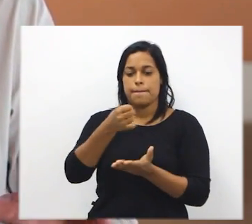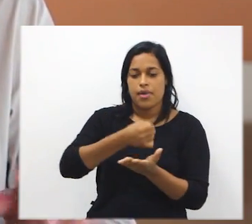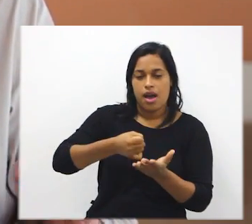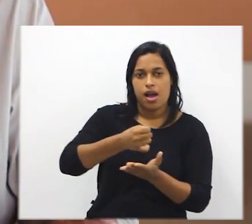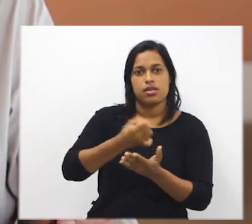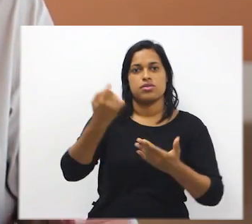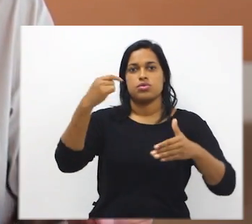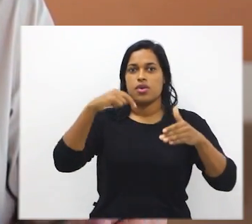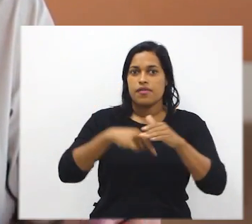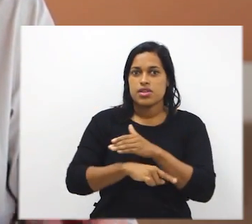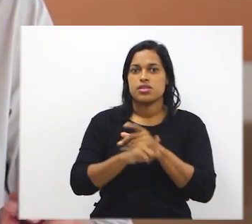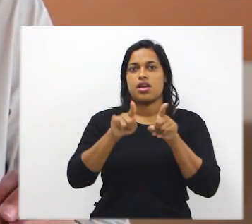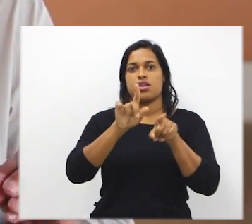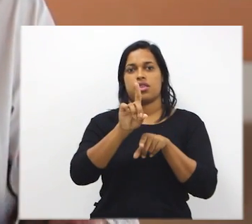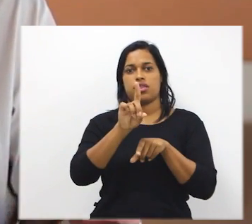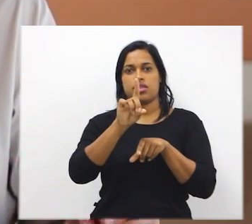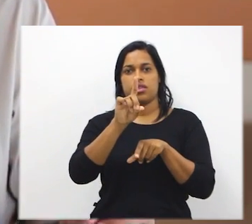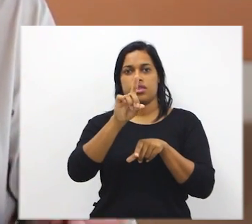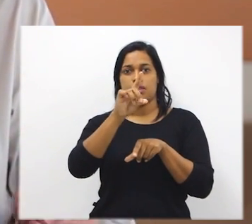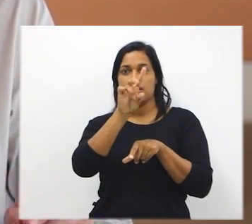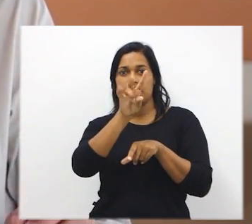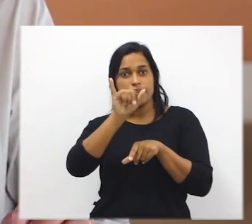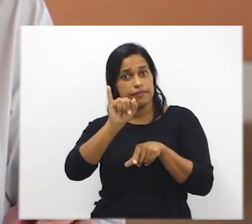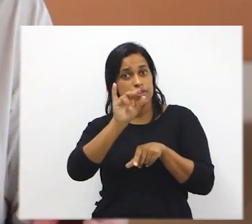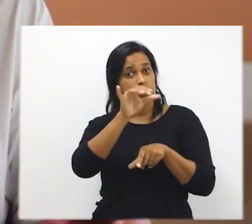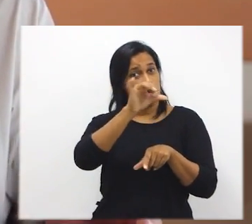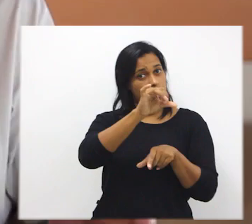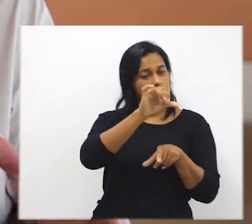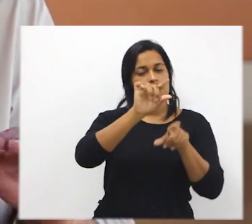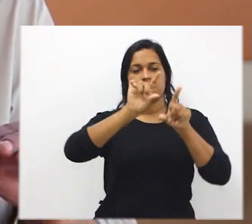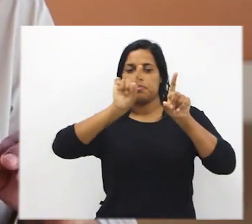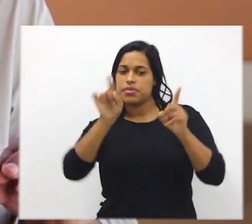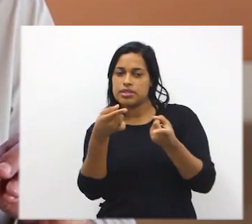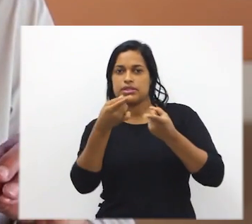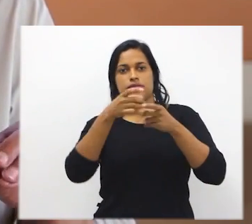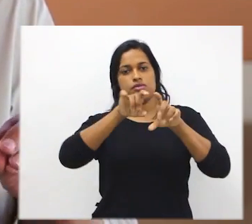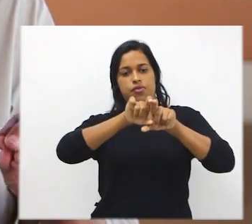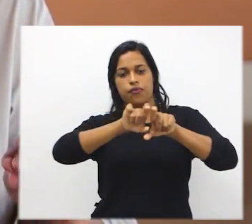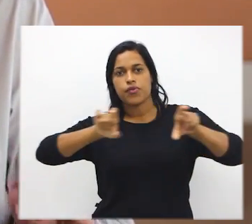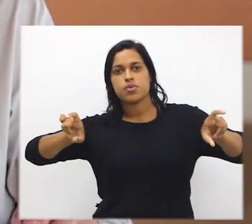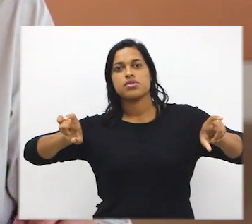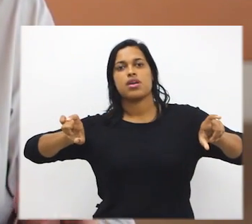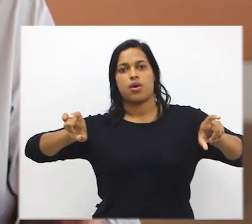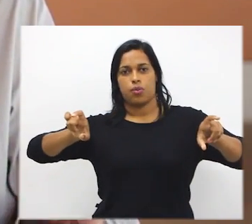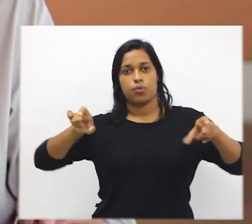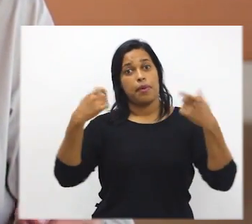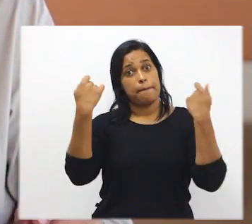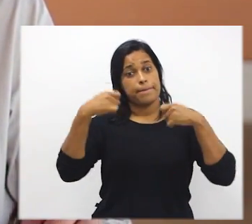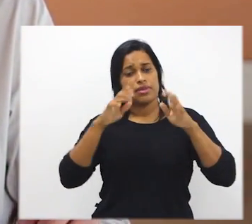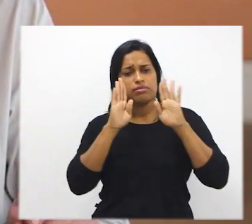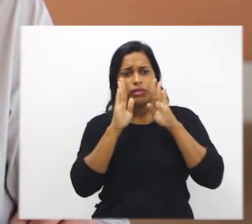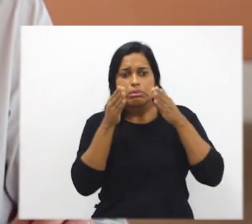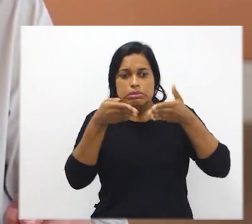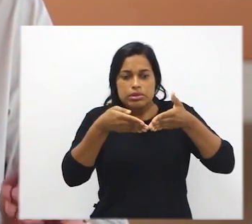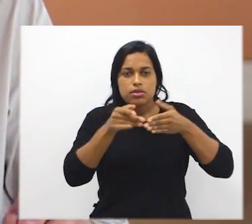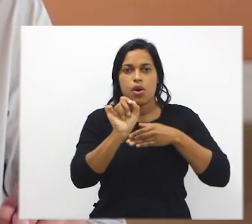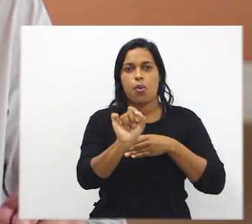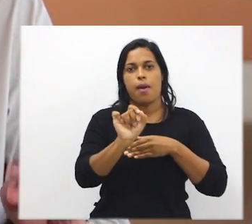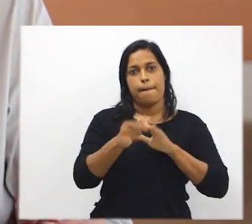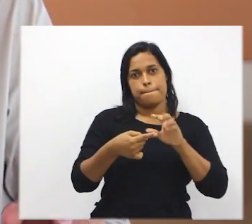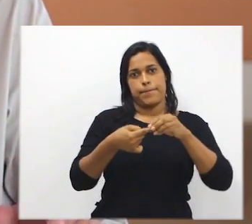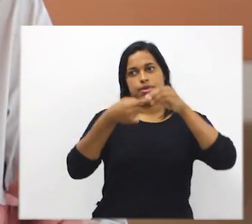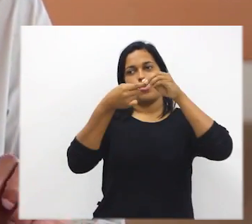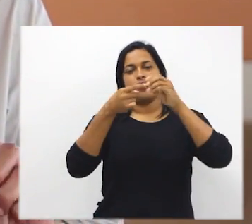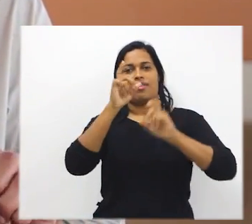operadores avançados, como div, mod, parênteses e função, eu tenho que atentar para a prioridade com que a